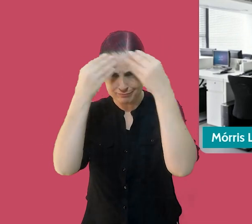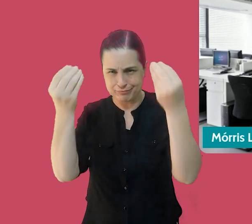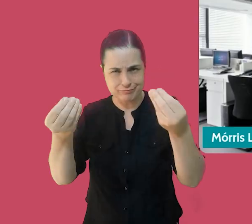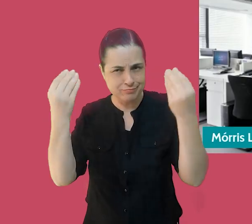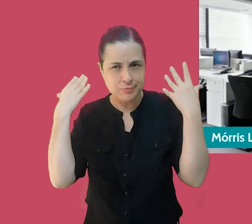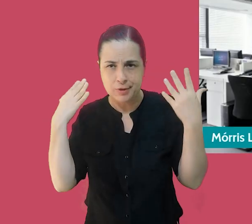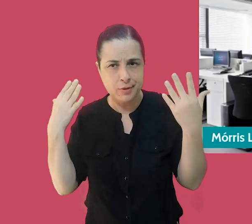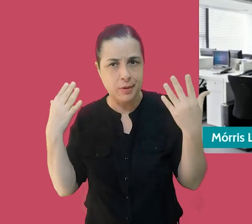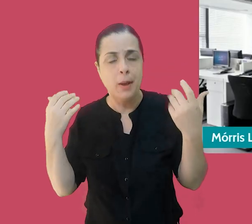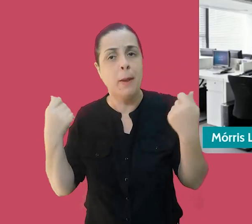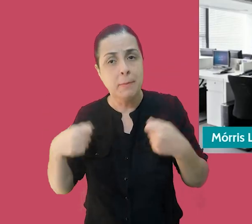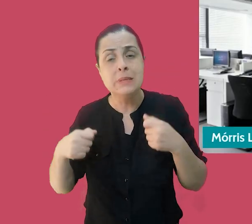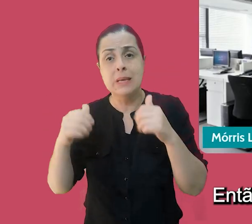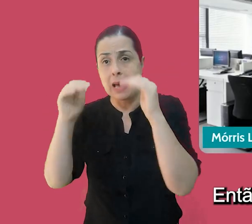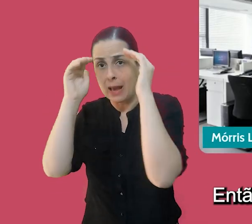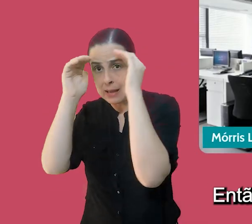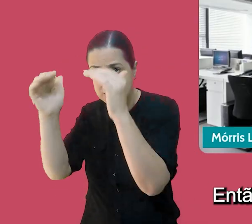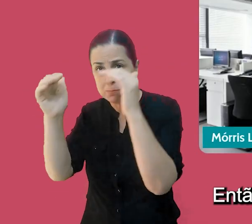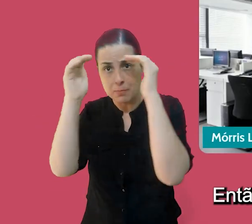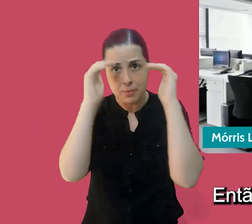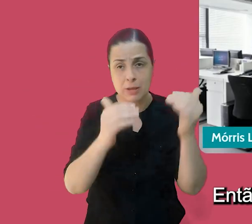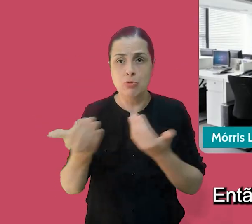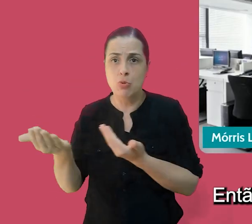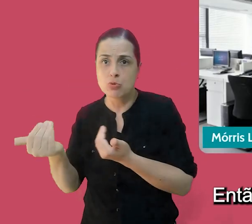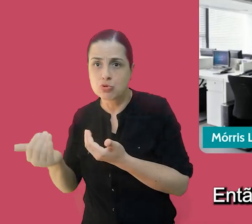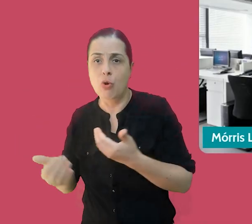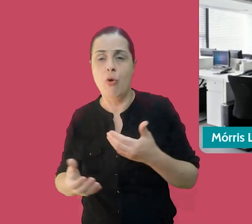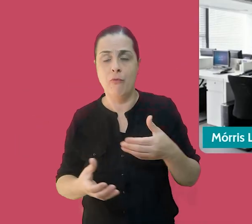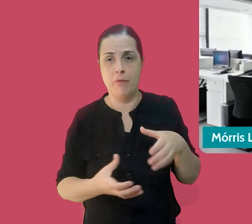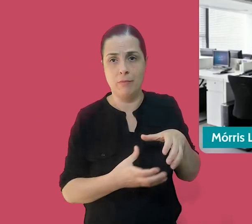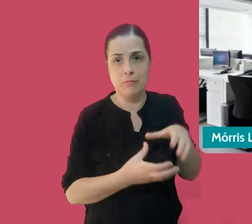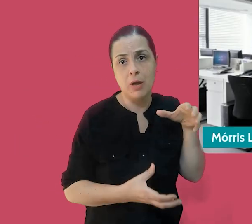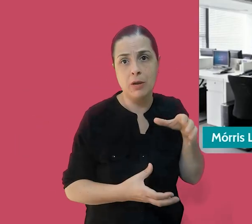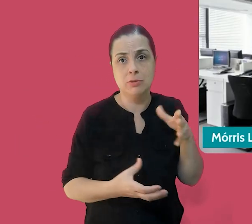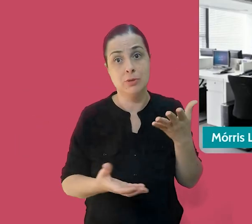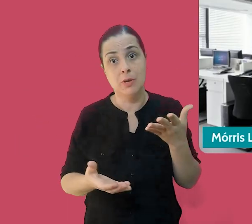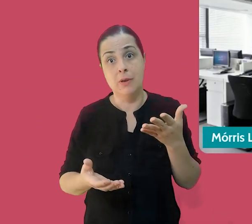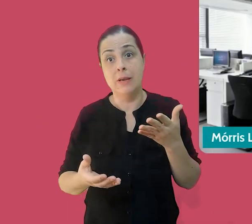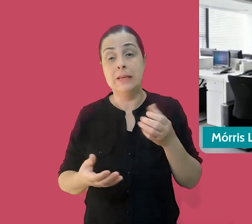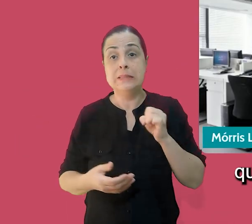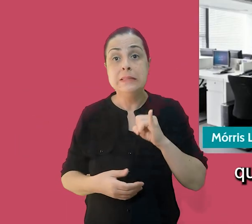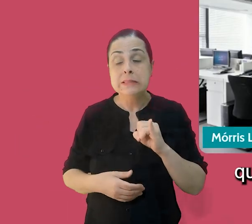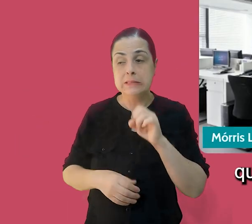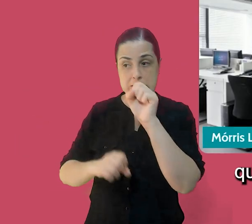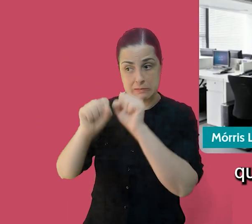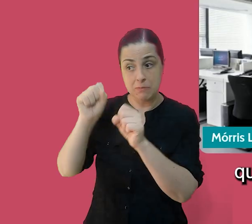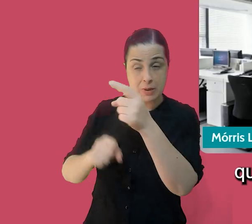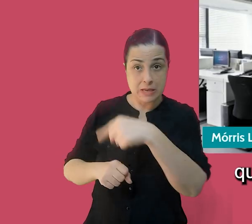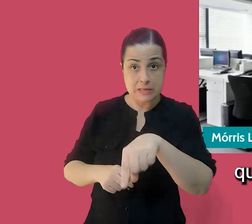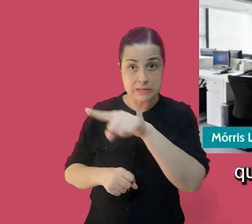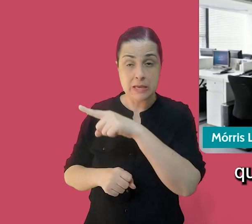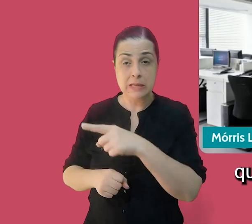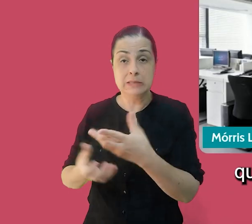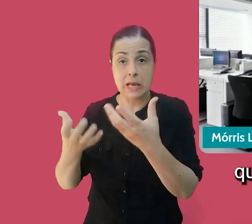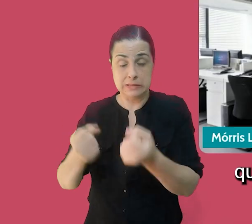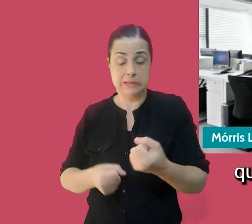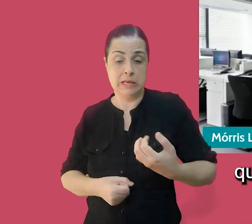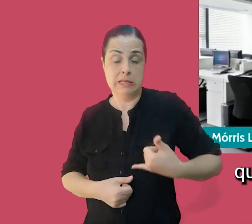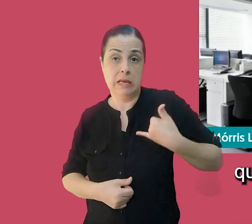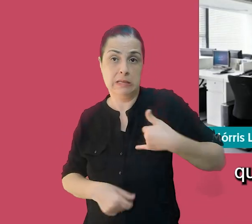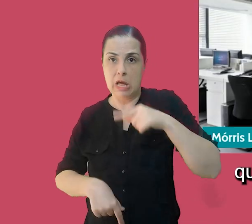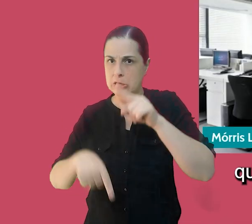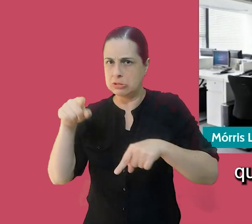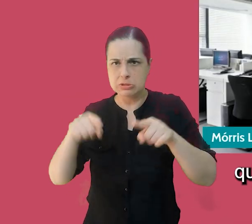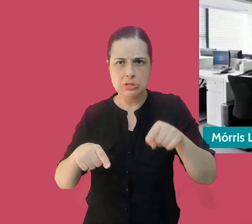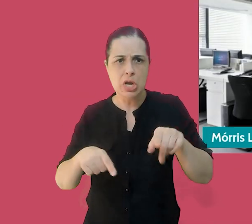gerações e esse ambiente. Então uma empresa age-friendly é uma empresa que atrai e contrata pessoas